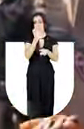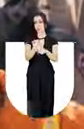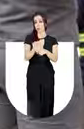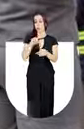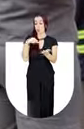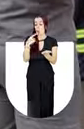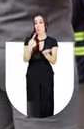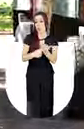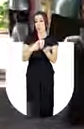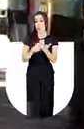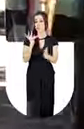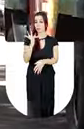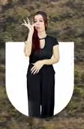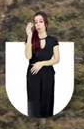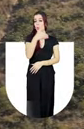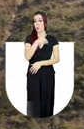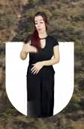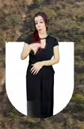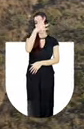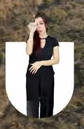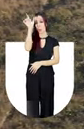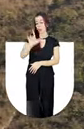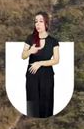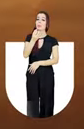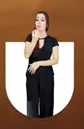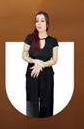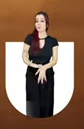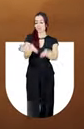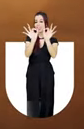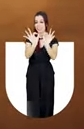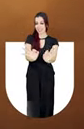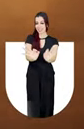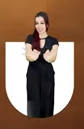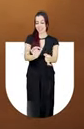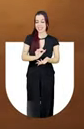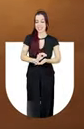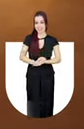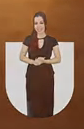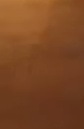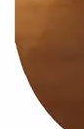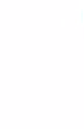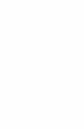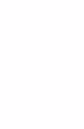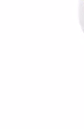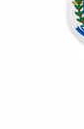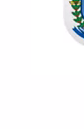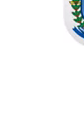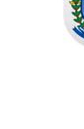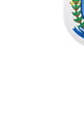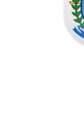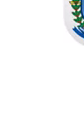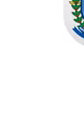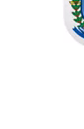representa um passo adiante na proteção dos recursos naturais do Estado. Um compromisso com o futuro. Governo de Mato Grosso do